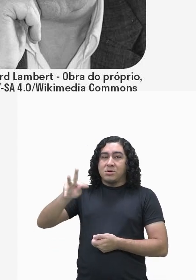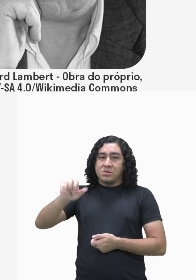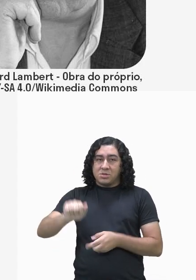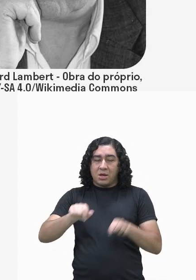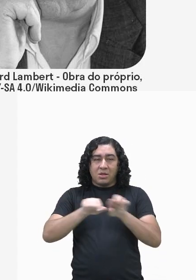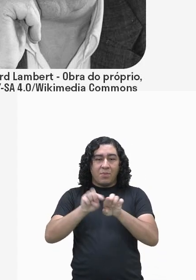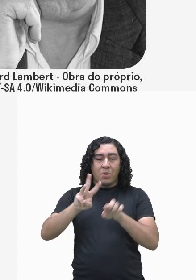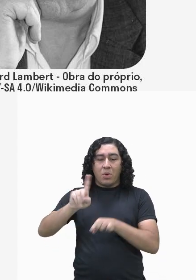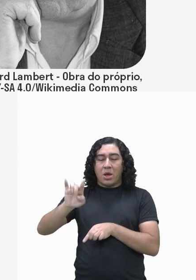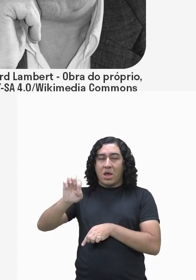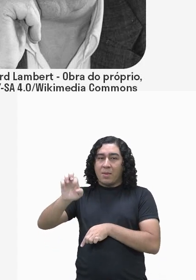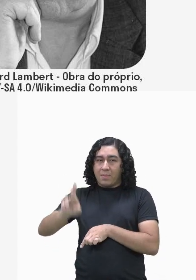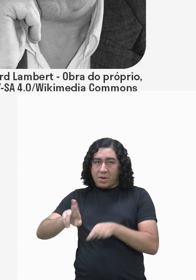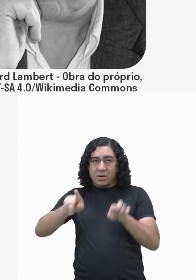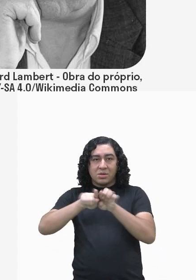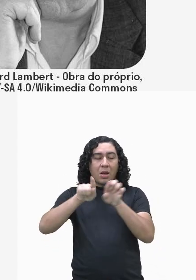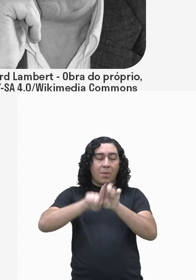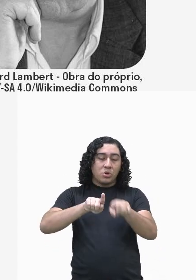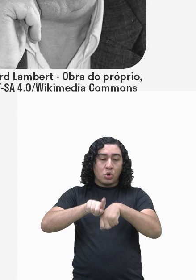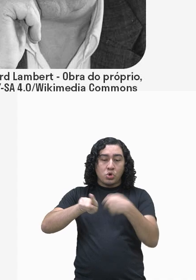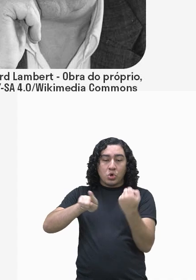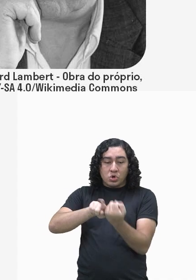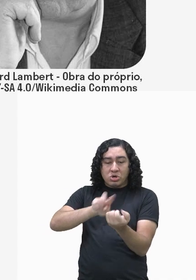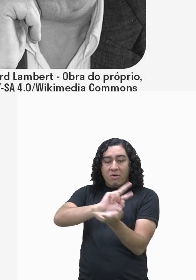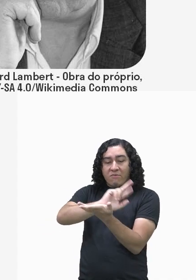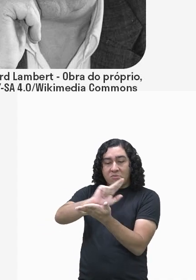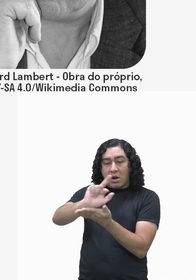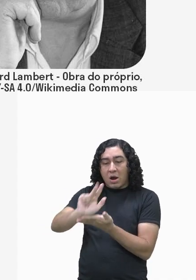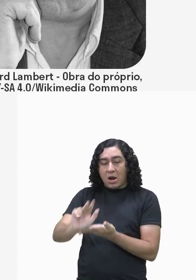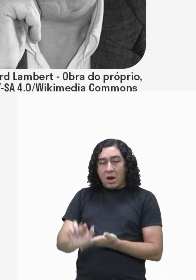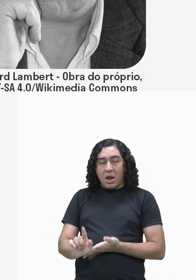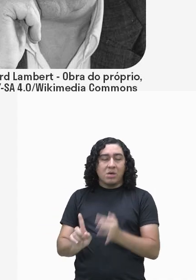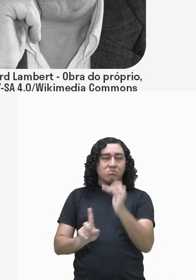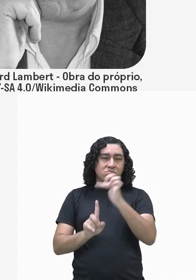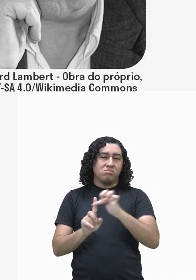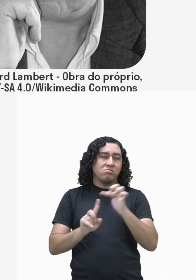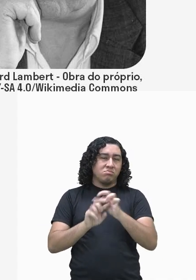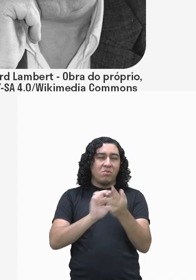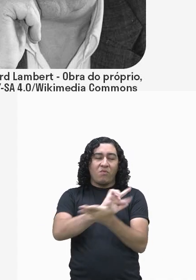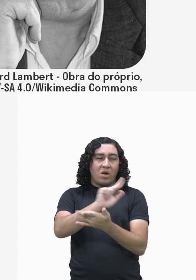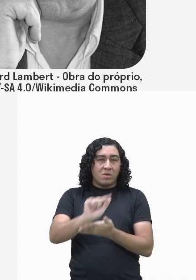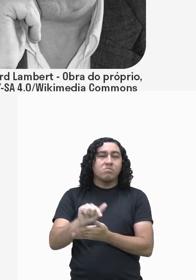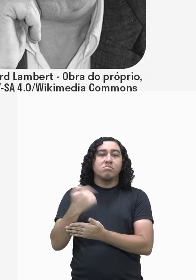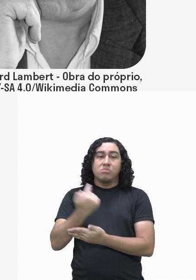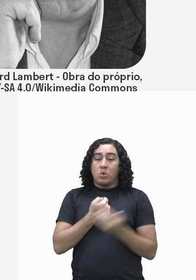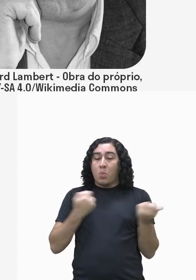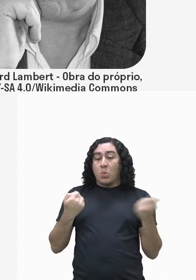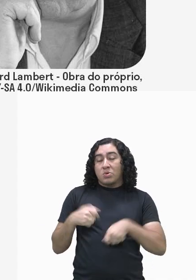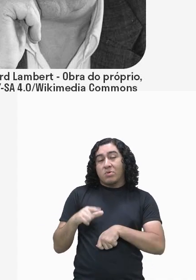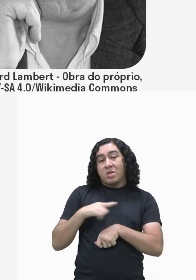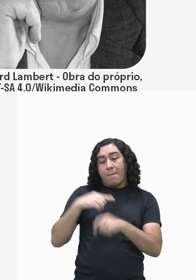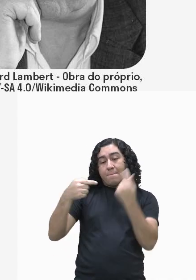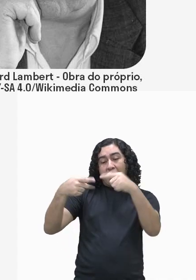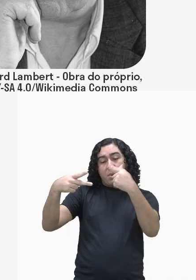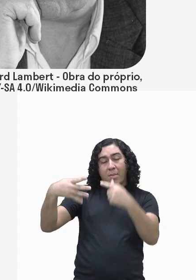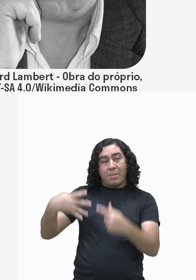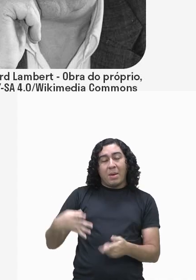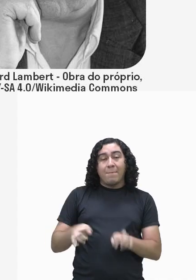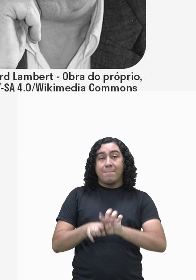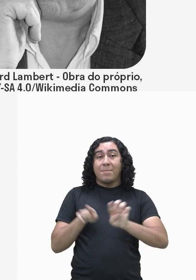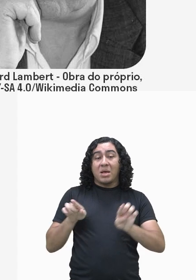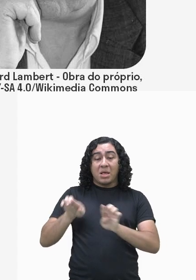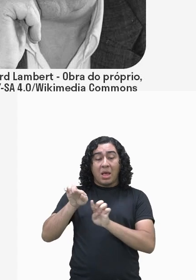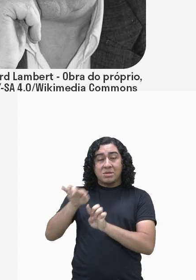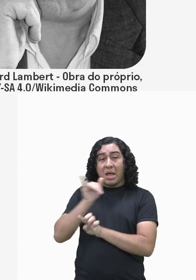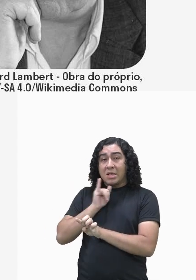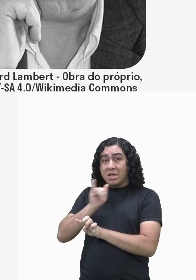weberiana, a sociologia compreensiva, funcionalista e algumas outras que nós poderíamos relatar, mas estes